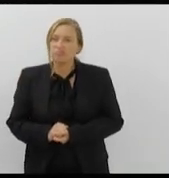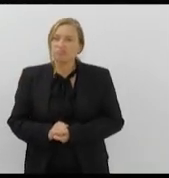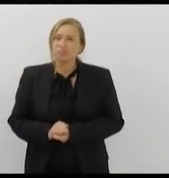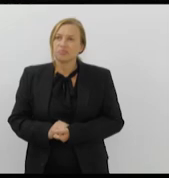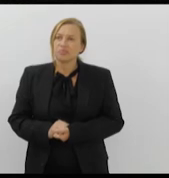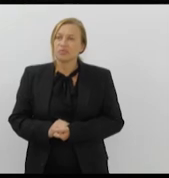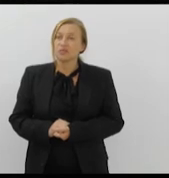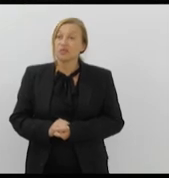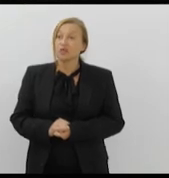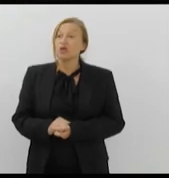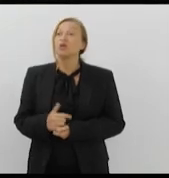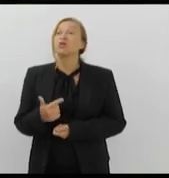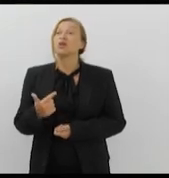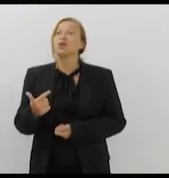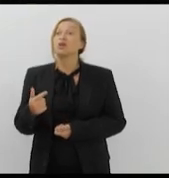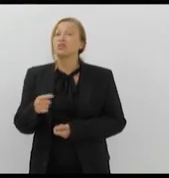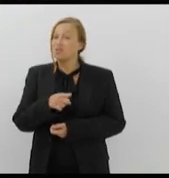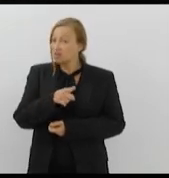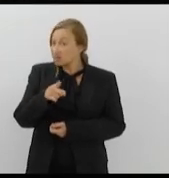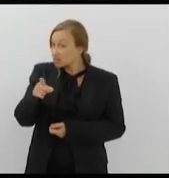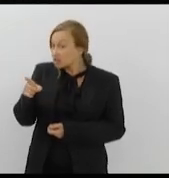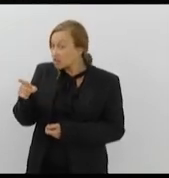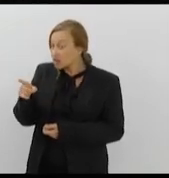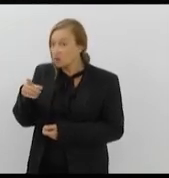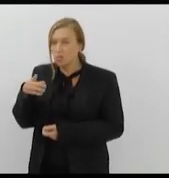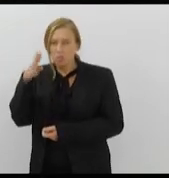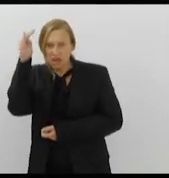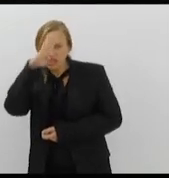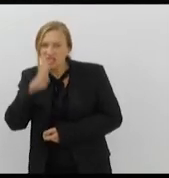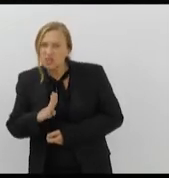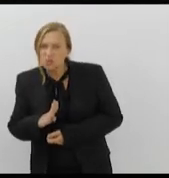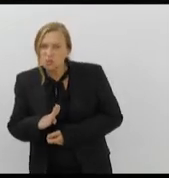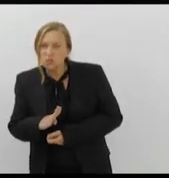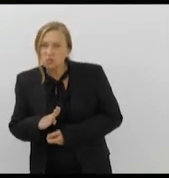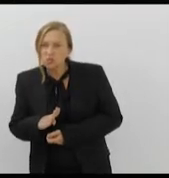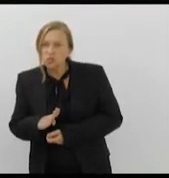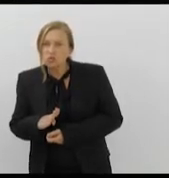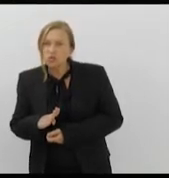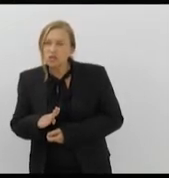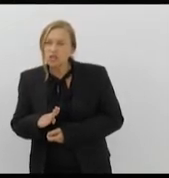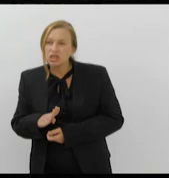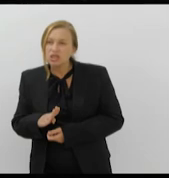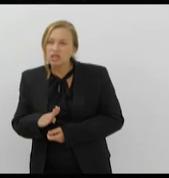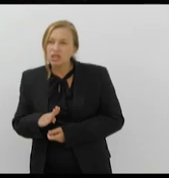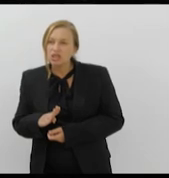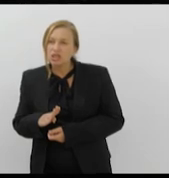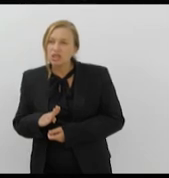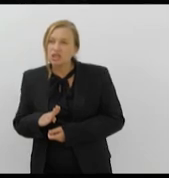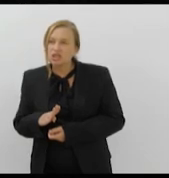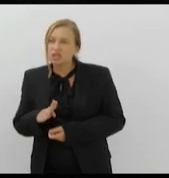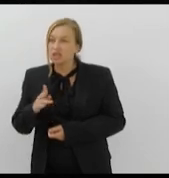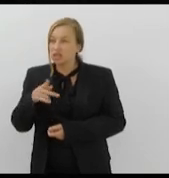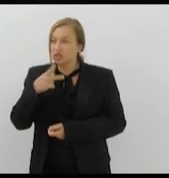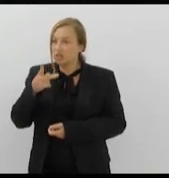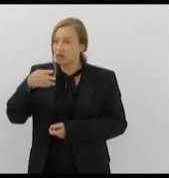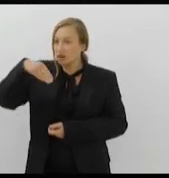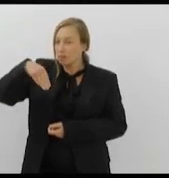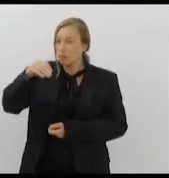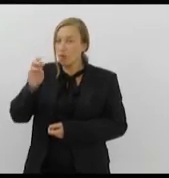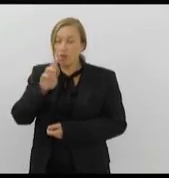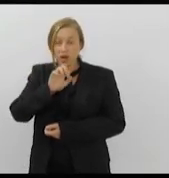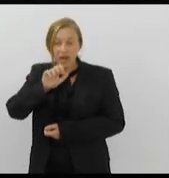E aqueles aqui no Brasil que se intitulam os paladinos da moralidade, os